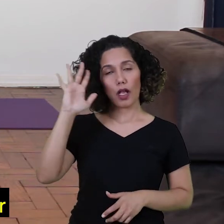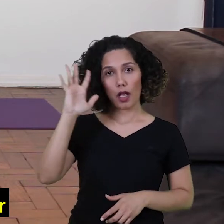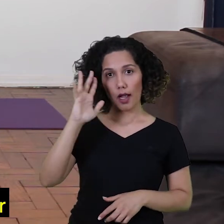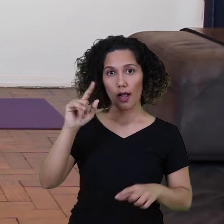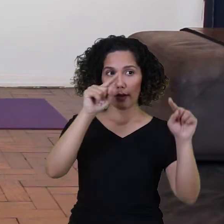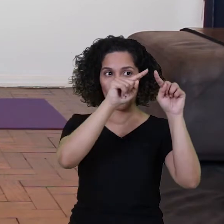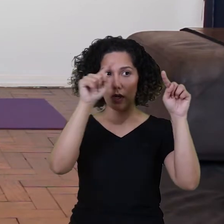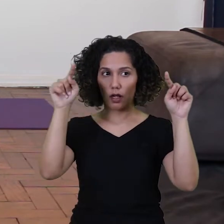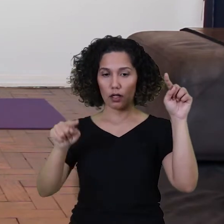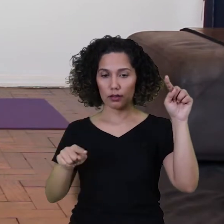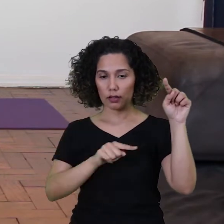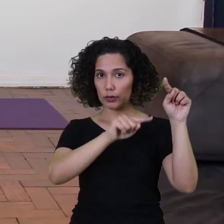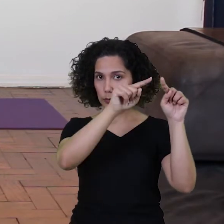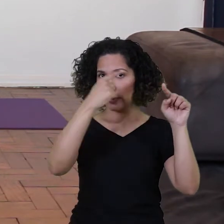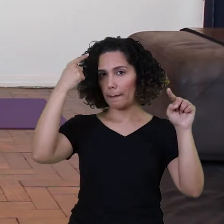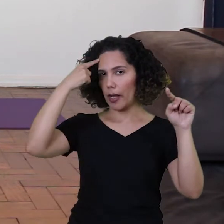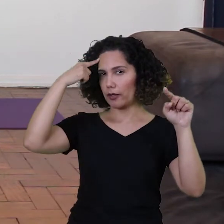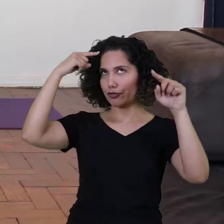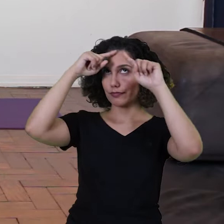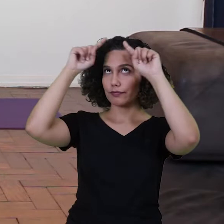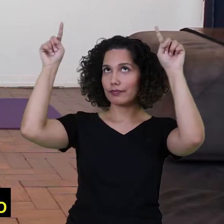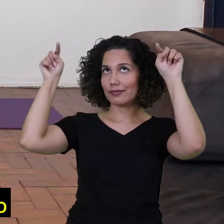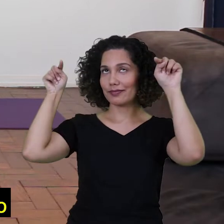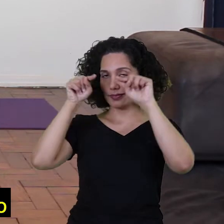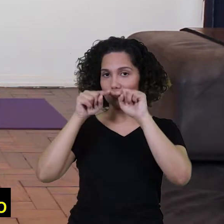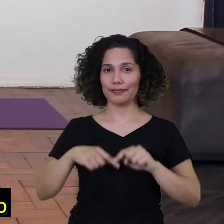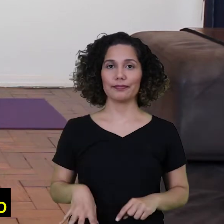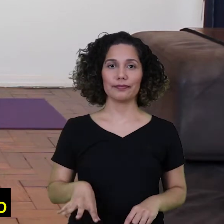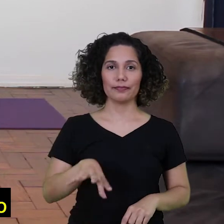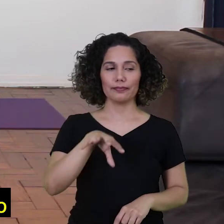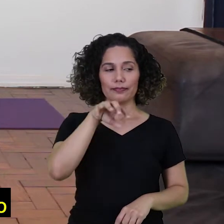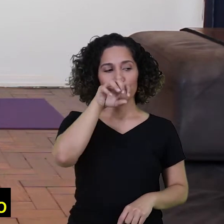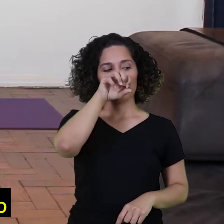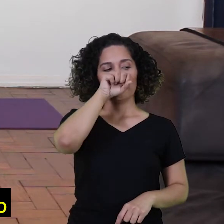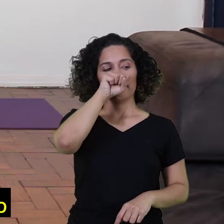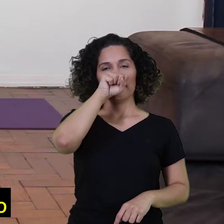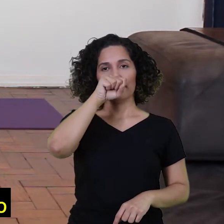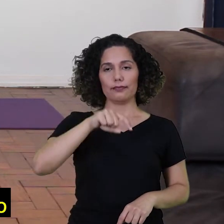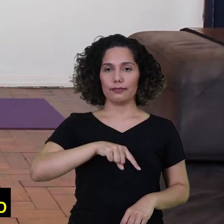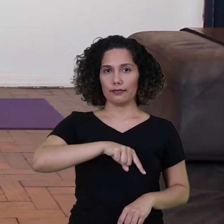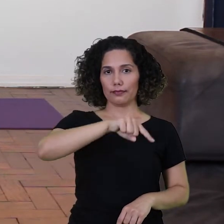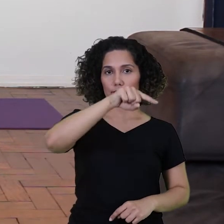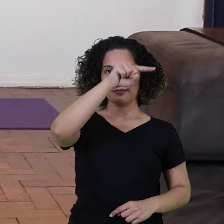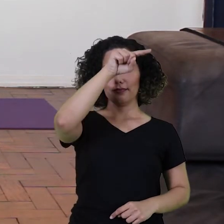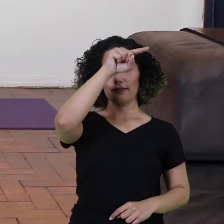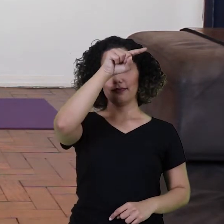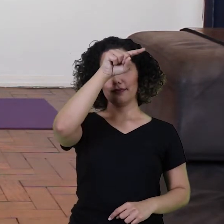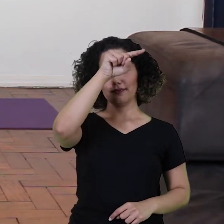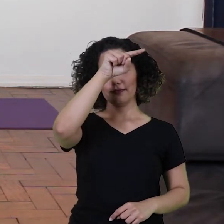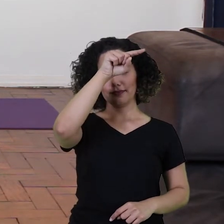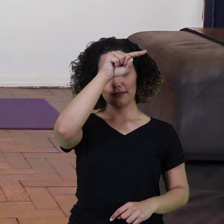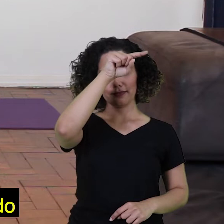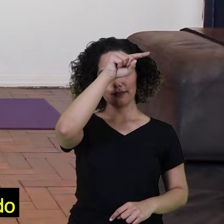vai imaginar que está fazendo um quadrado lá na mente. Então a gente vai inspirar, imaginar que está fazendo o lado do